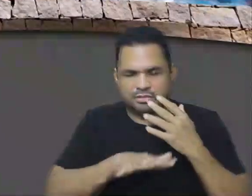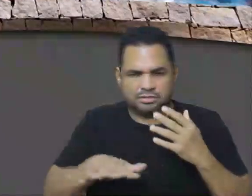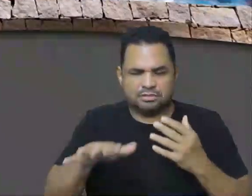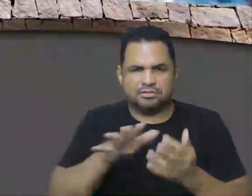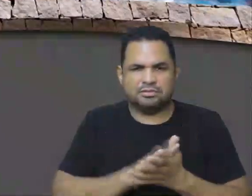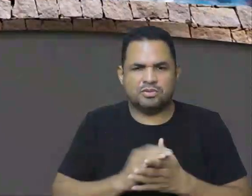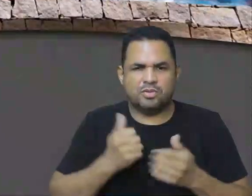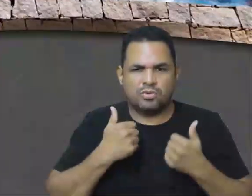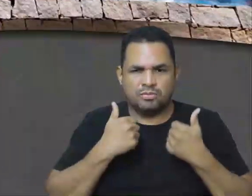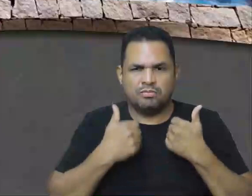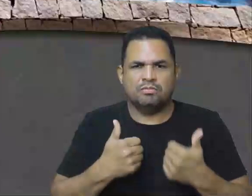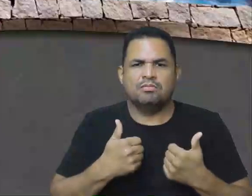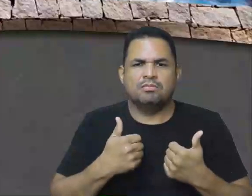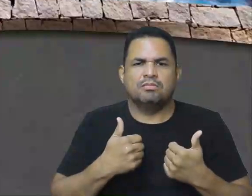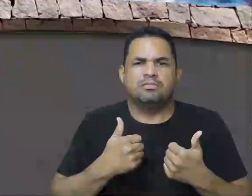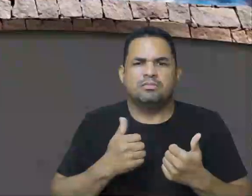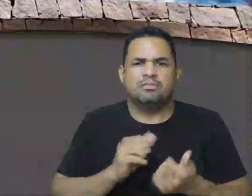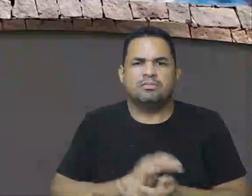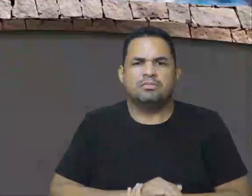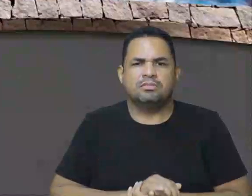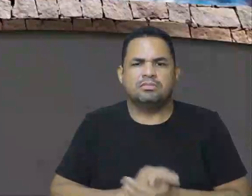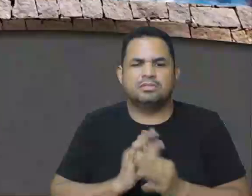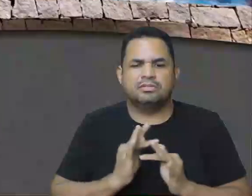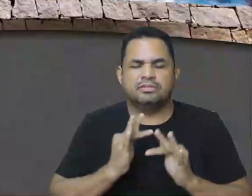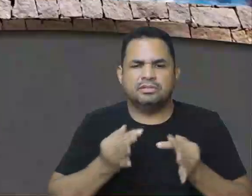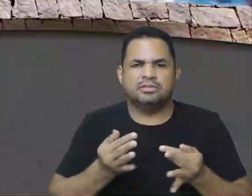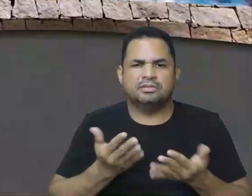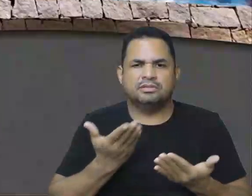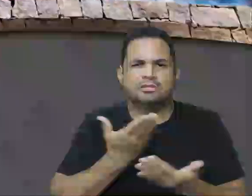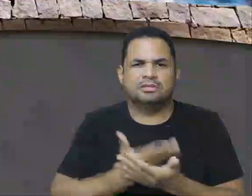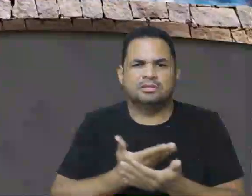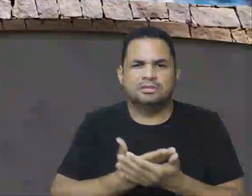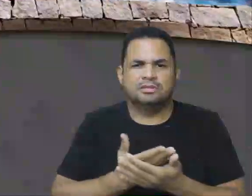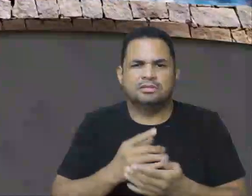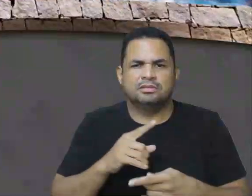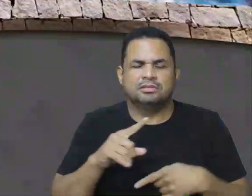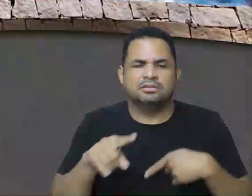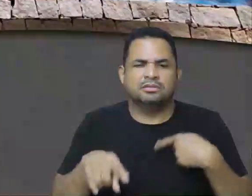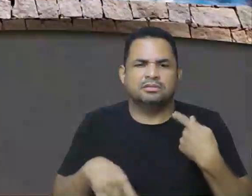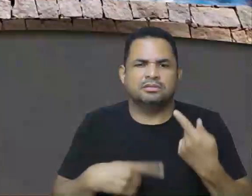nessas últimas aulas. Beleza? Então é isso, galera. A gente fecha por hoje a nossa aula